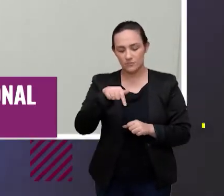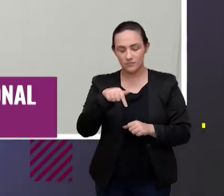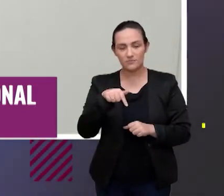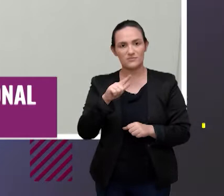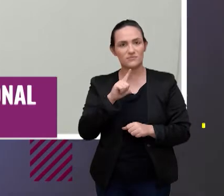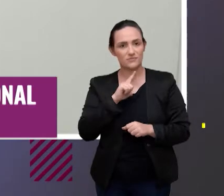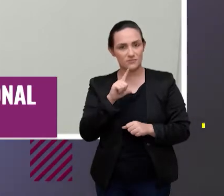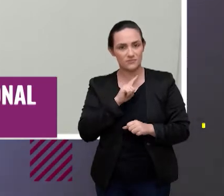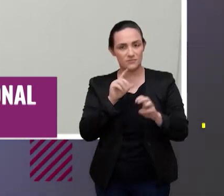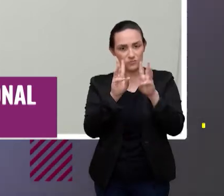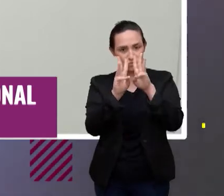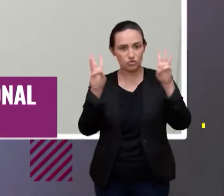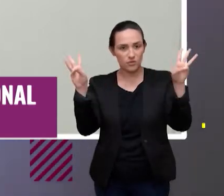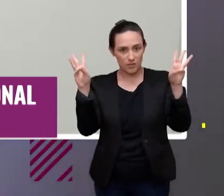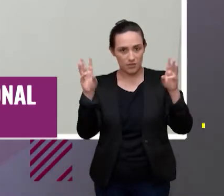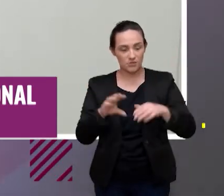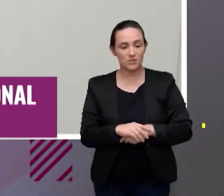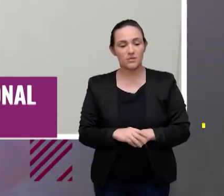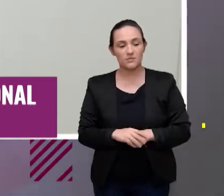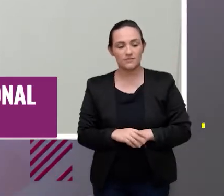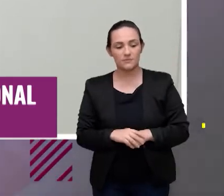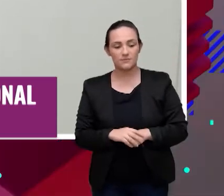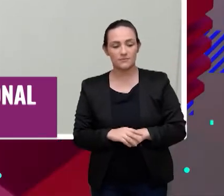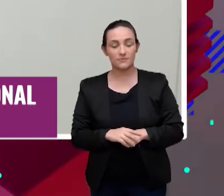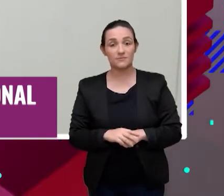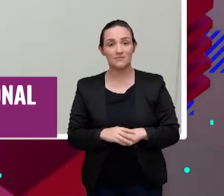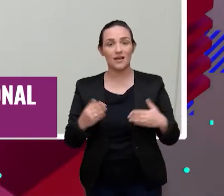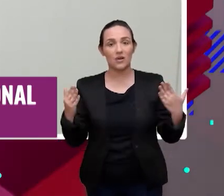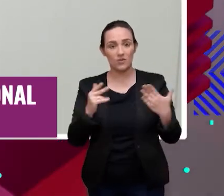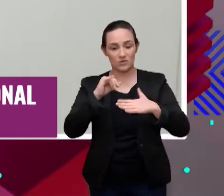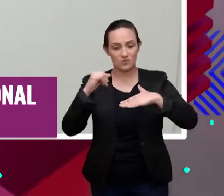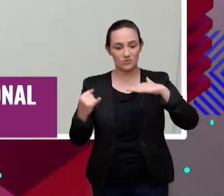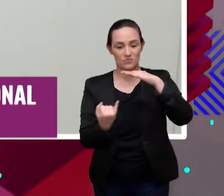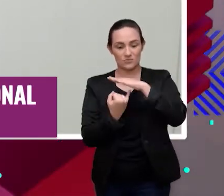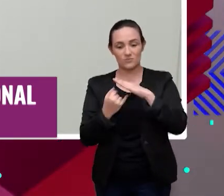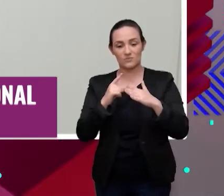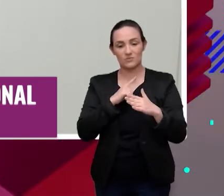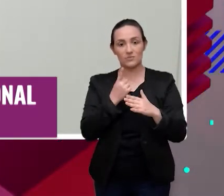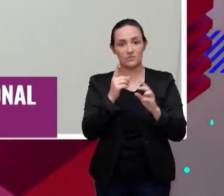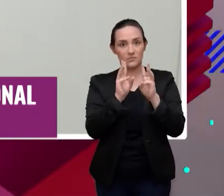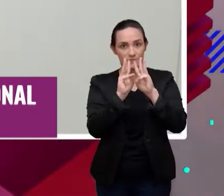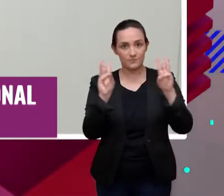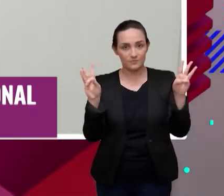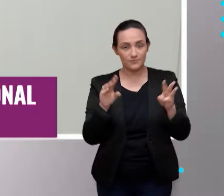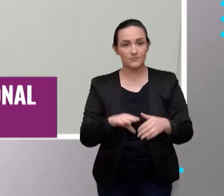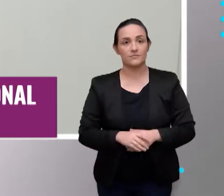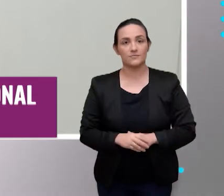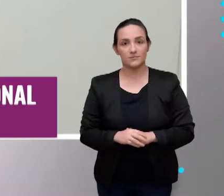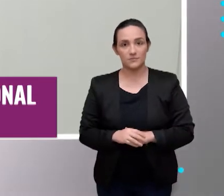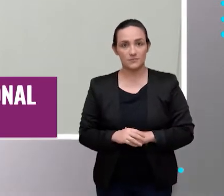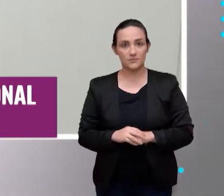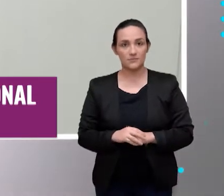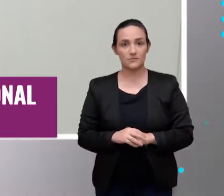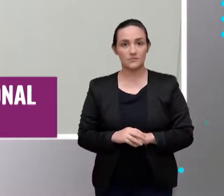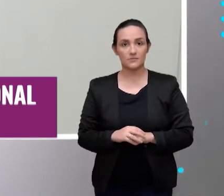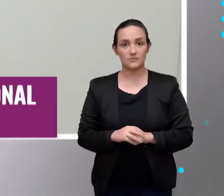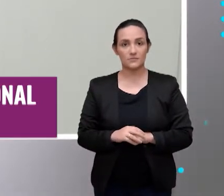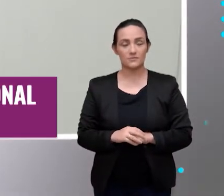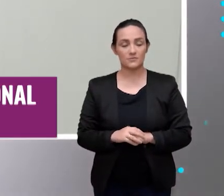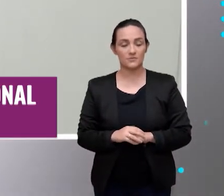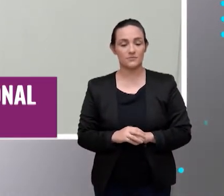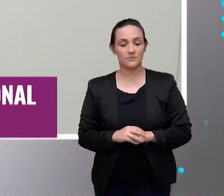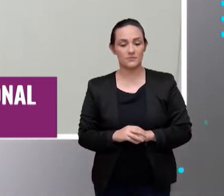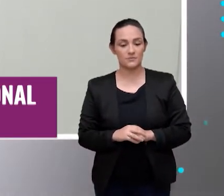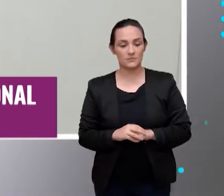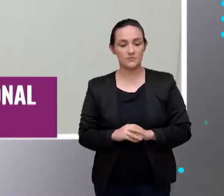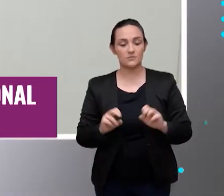Então a entidade agora tem um site e através dessa plataforma de internet